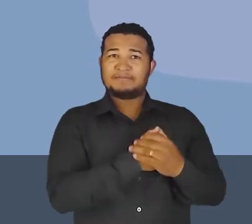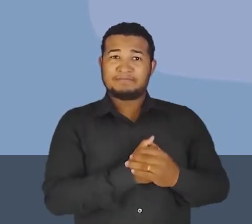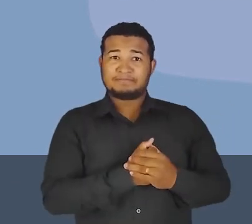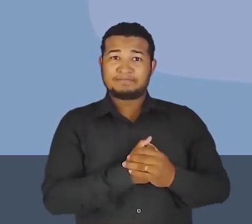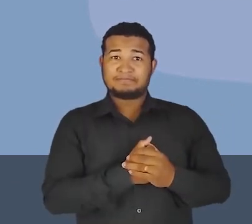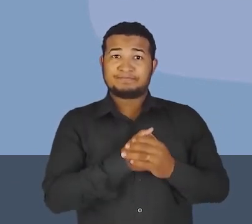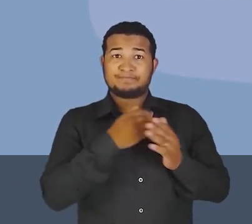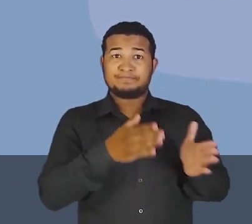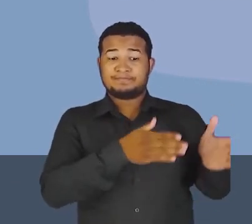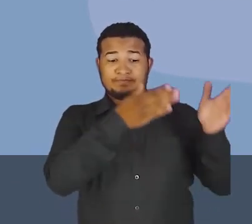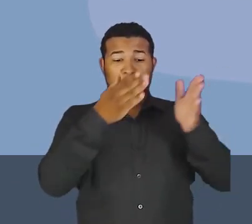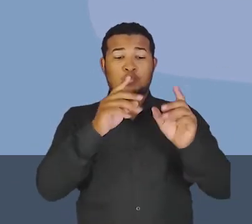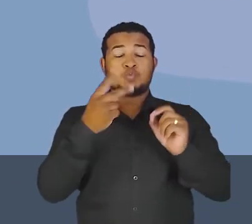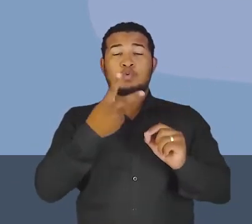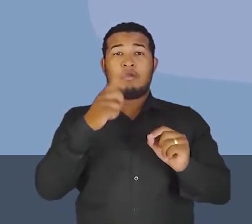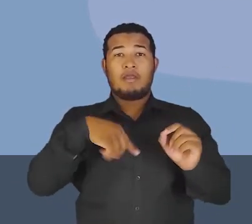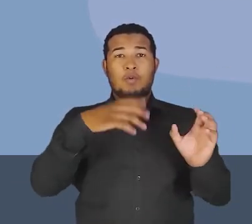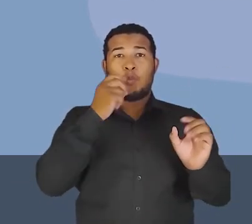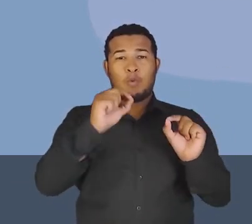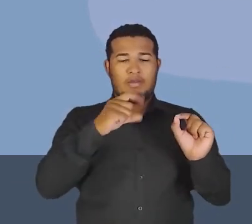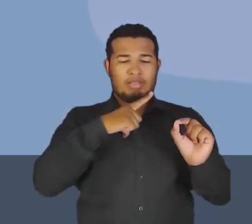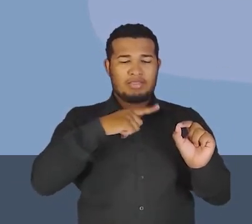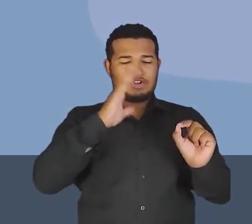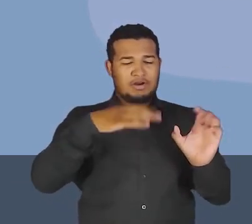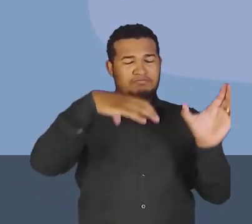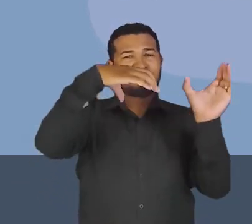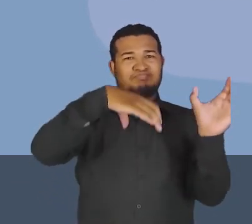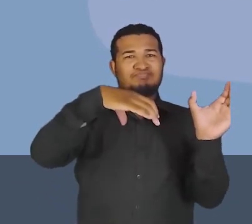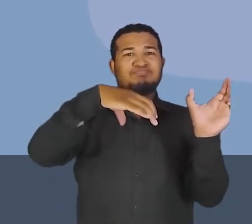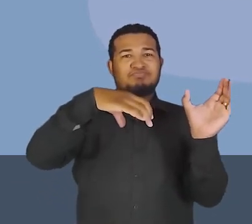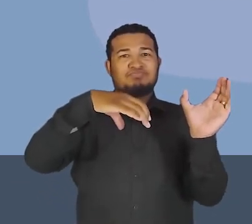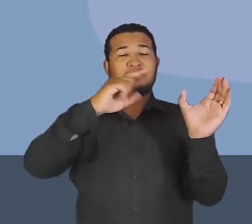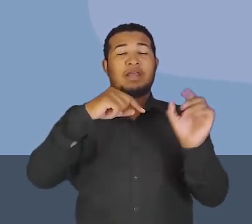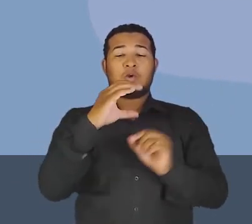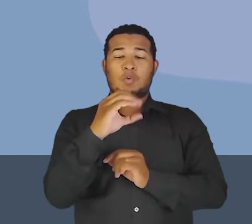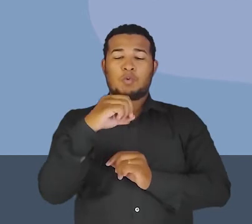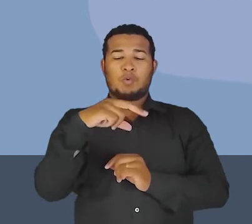país, o Congresso Nacional no meio, aí você tem lá